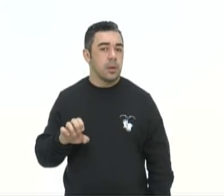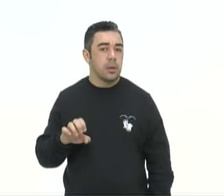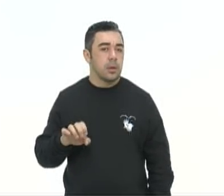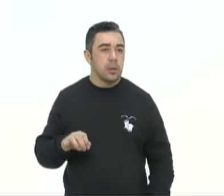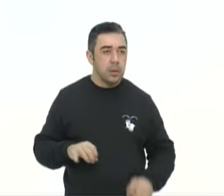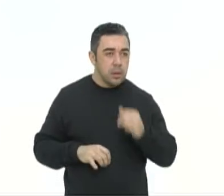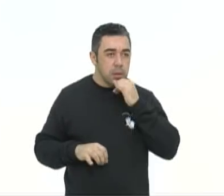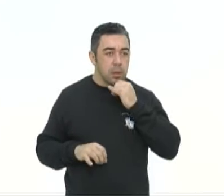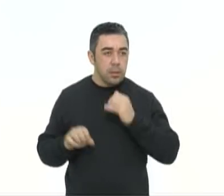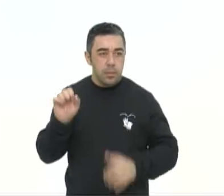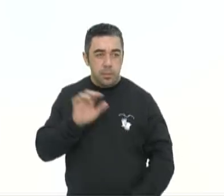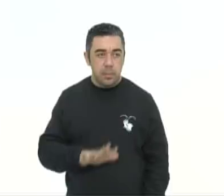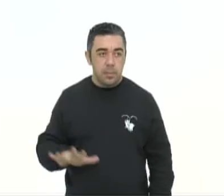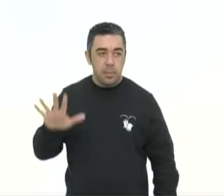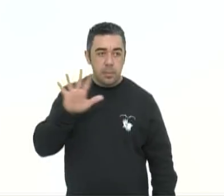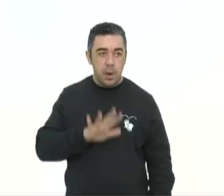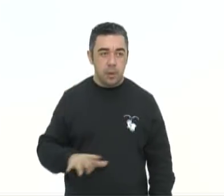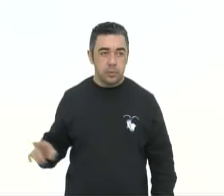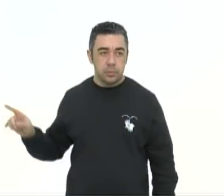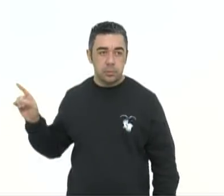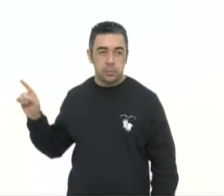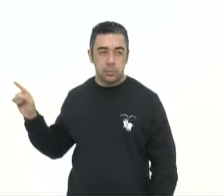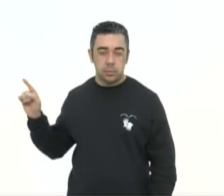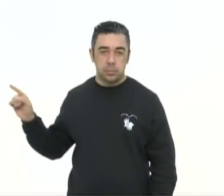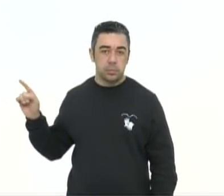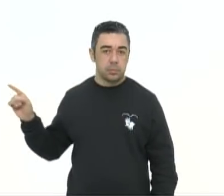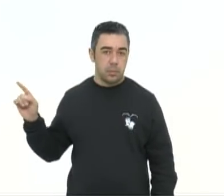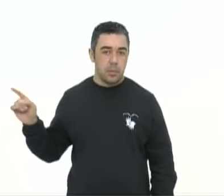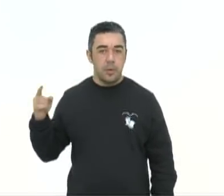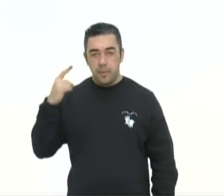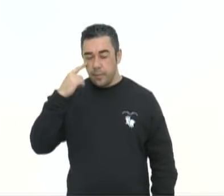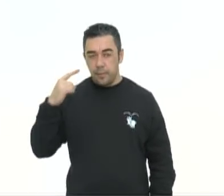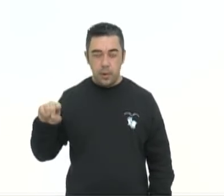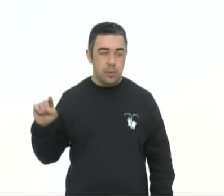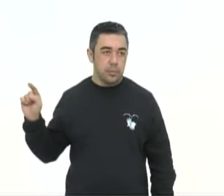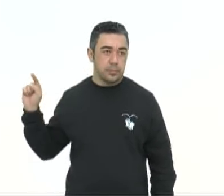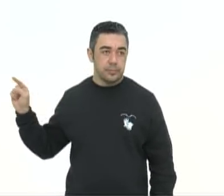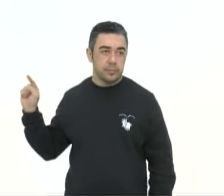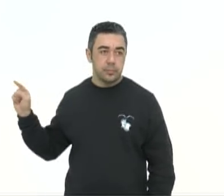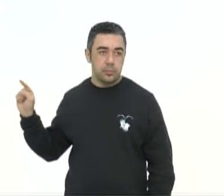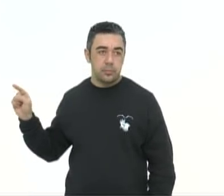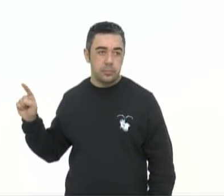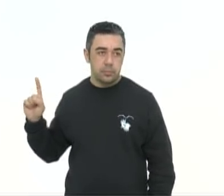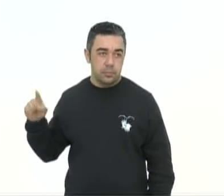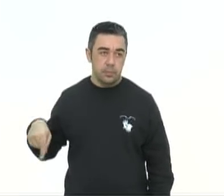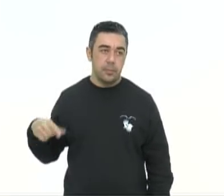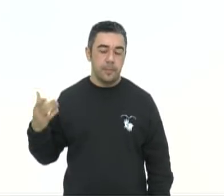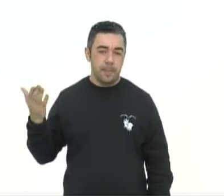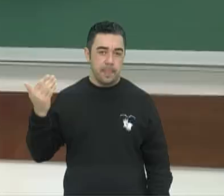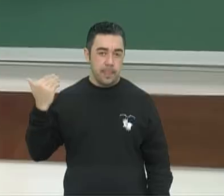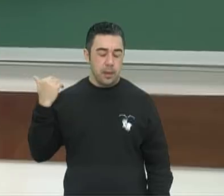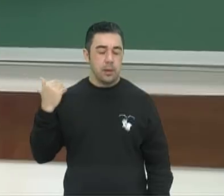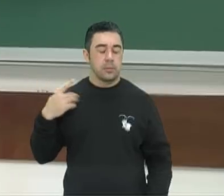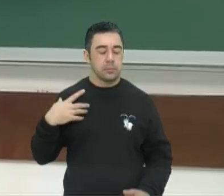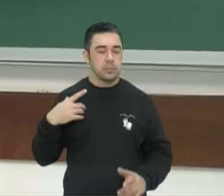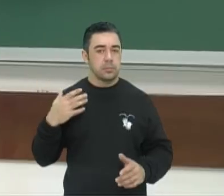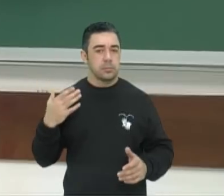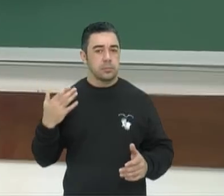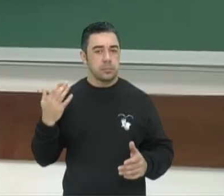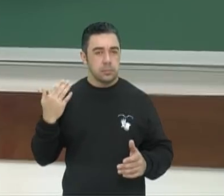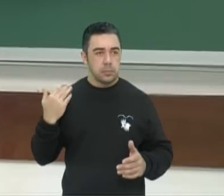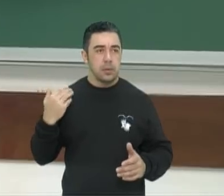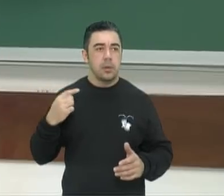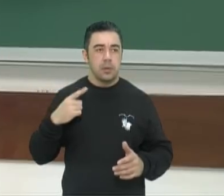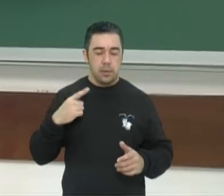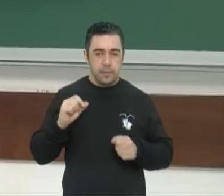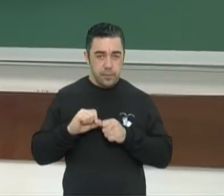Essa imagem, essa informação que nós estamos consultando aqui, ela foi tirada, ela foi consultada,